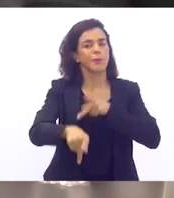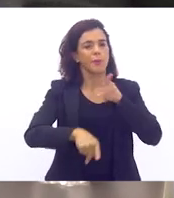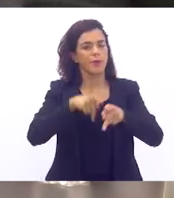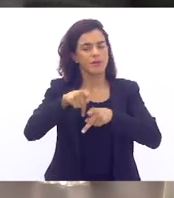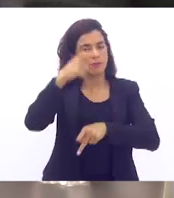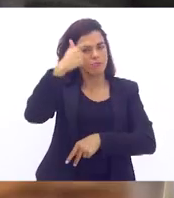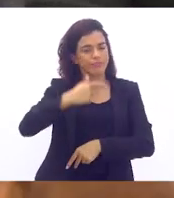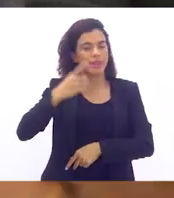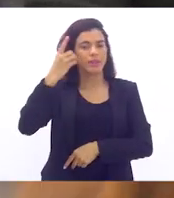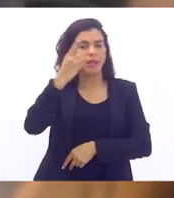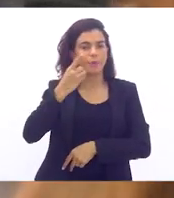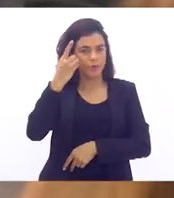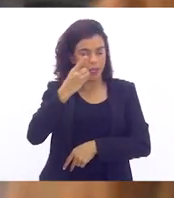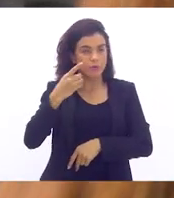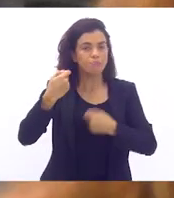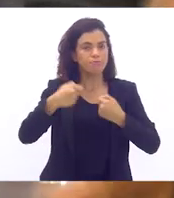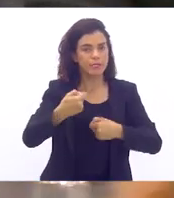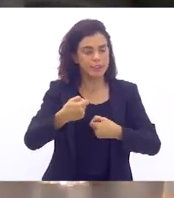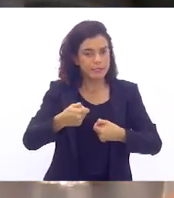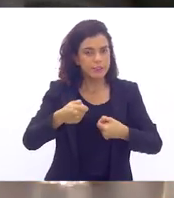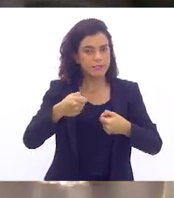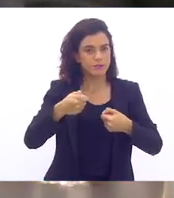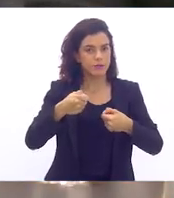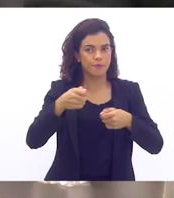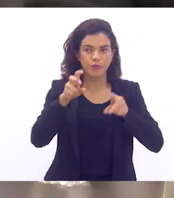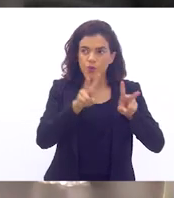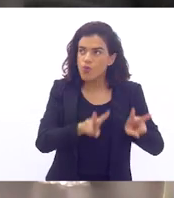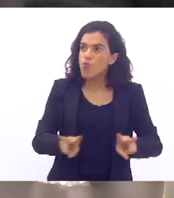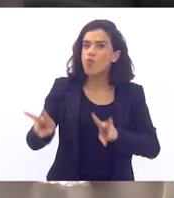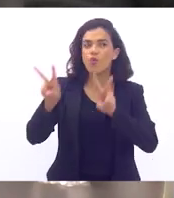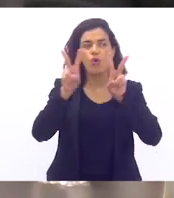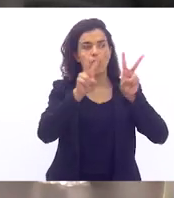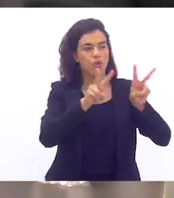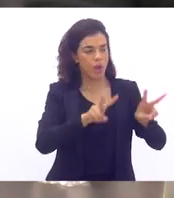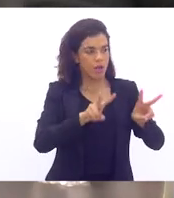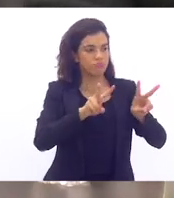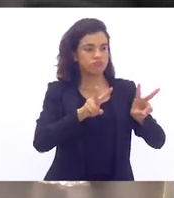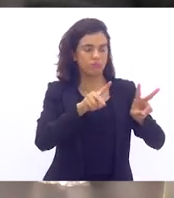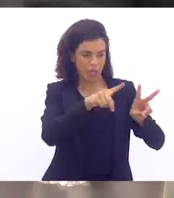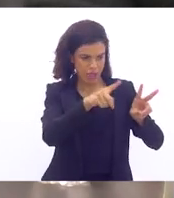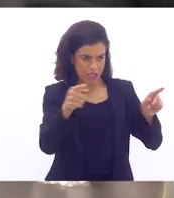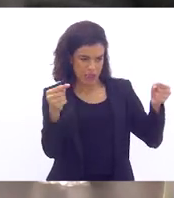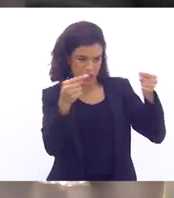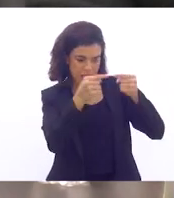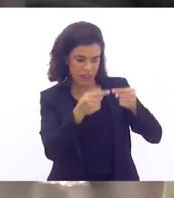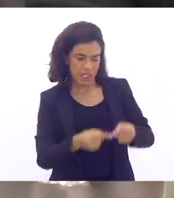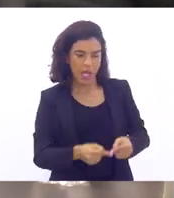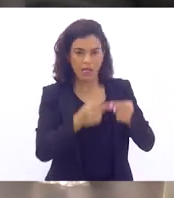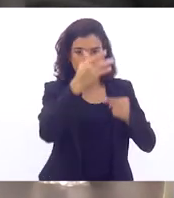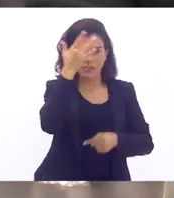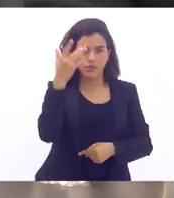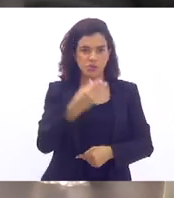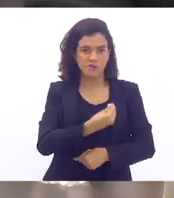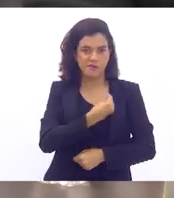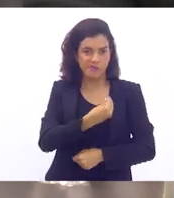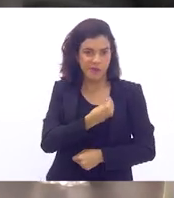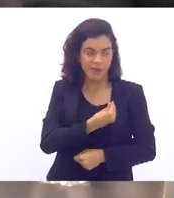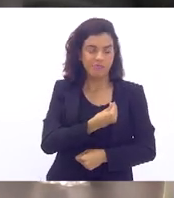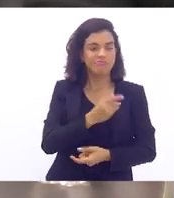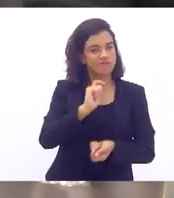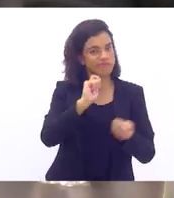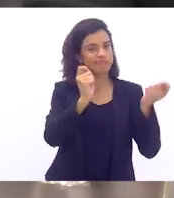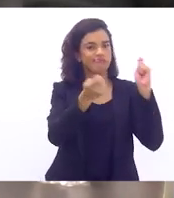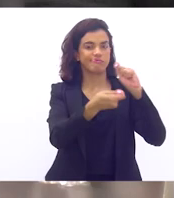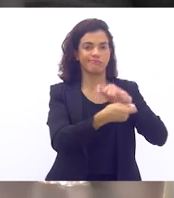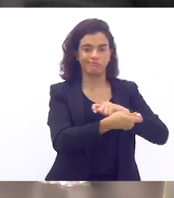para um ambiente público como um ambiente absolutamente necessário para o outro viver Então esta audiência